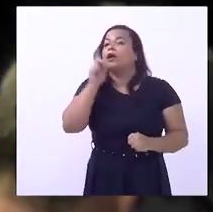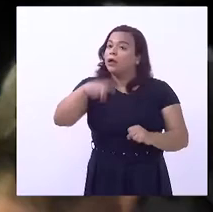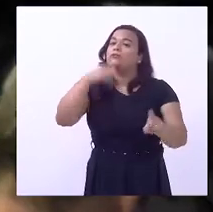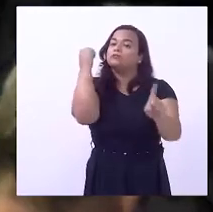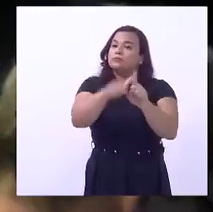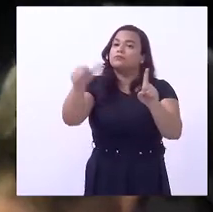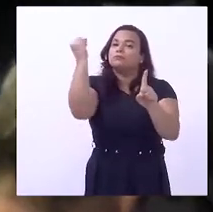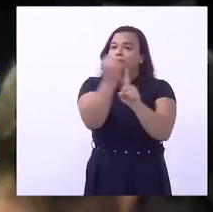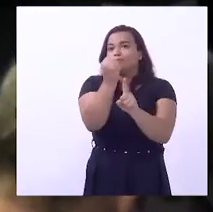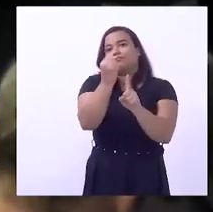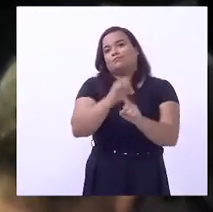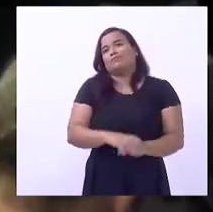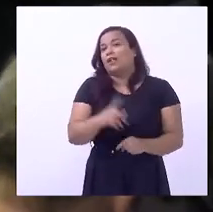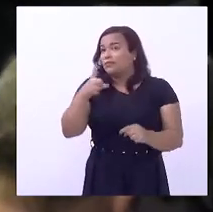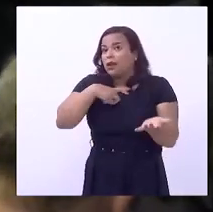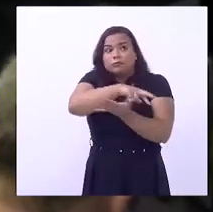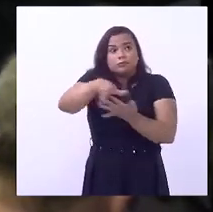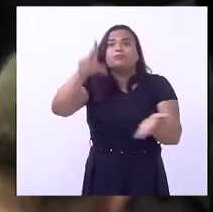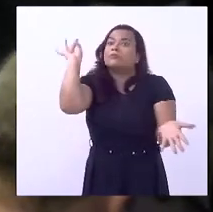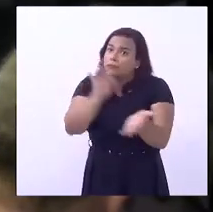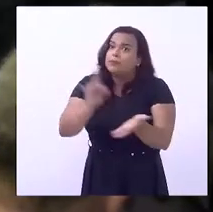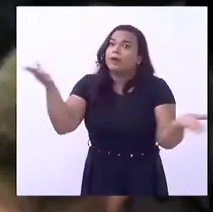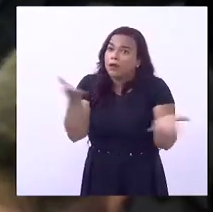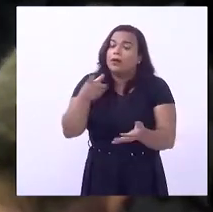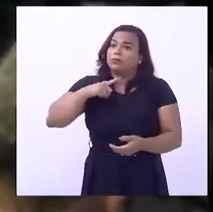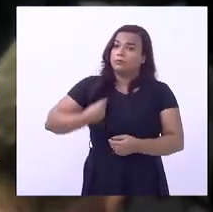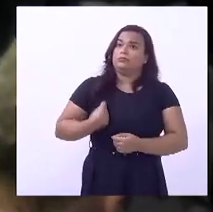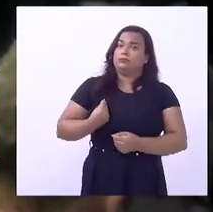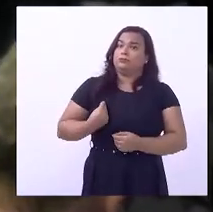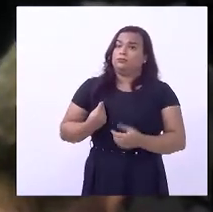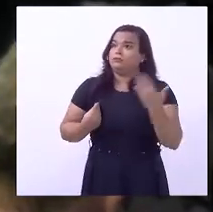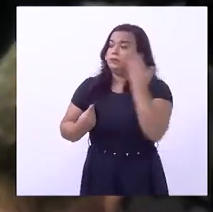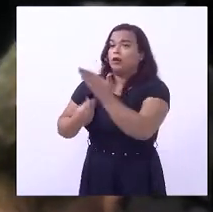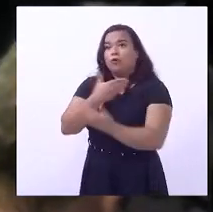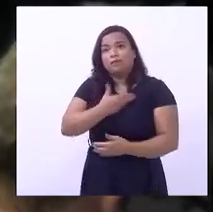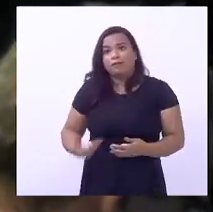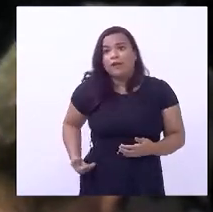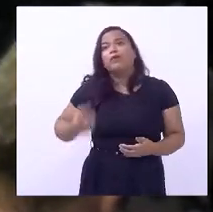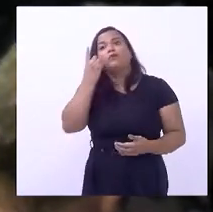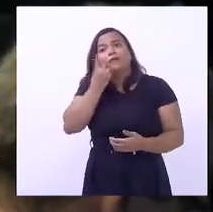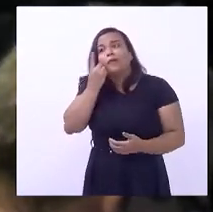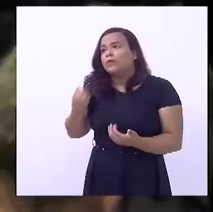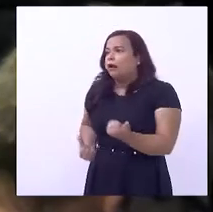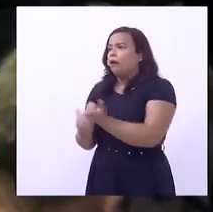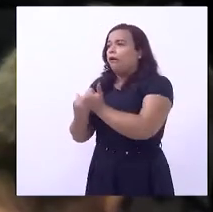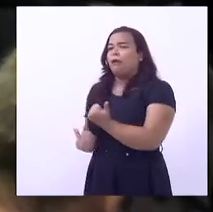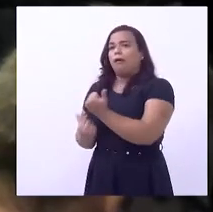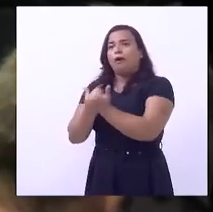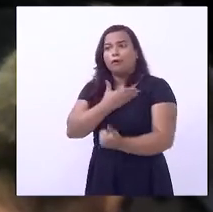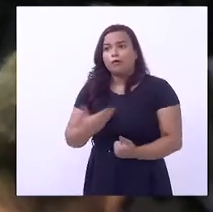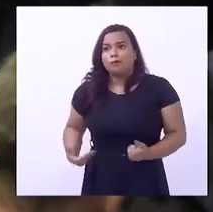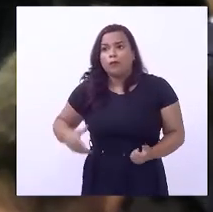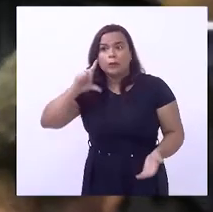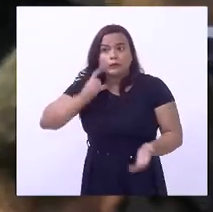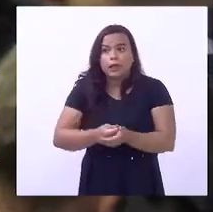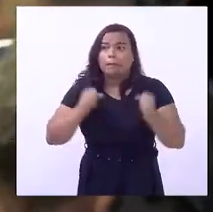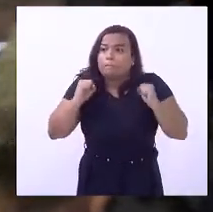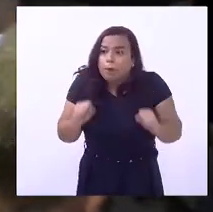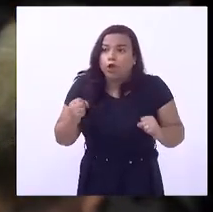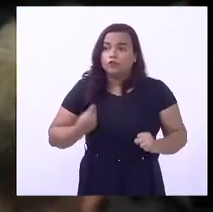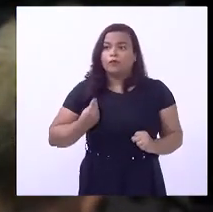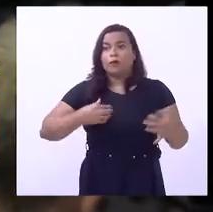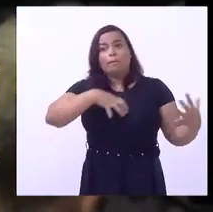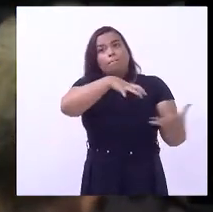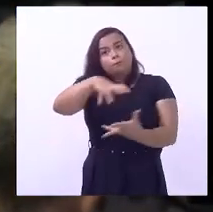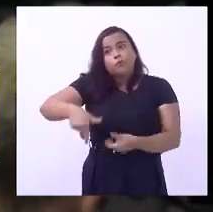feminicídio. São fenômenos da realidade. O governo e os deputados que o apoiam aqui podem decidir viver no mundo